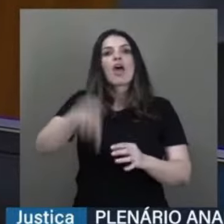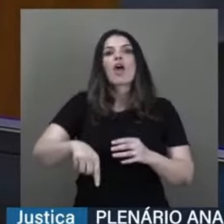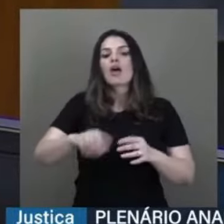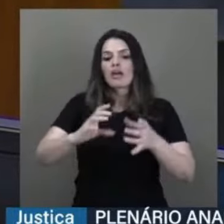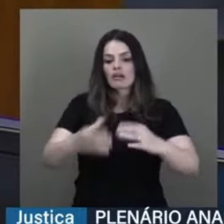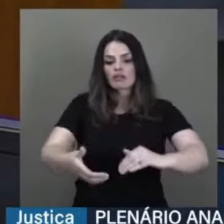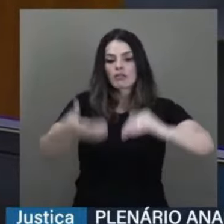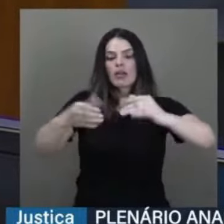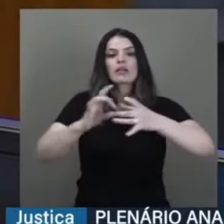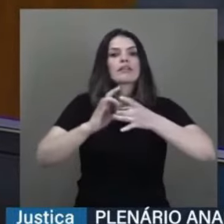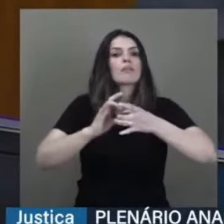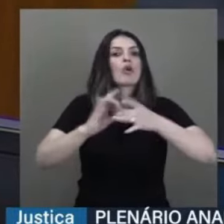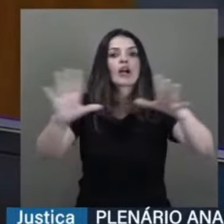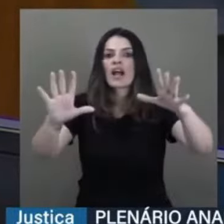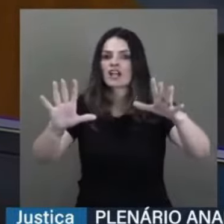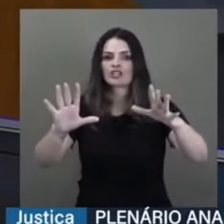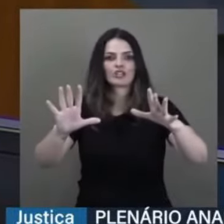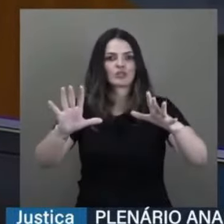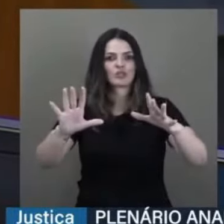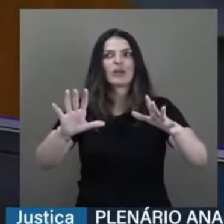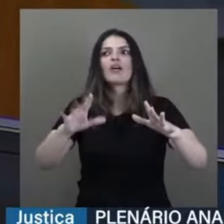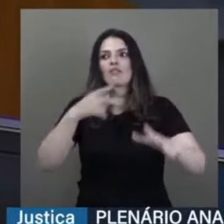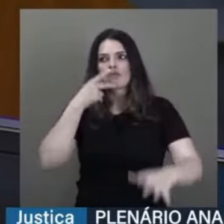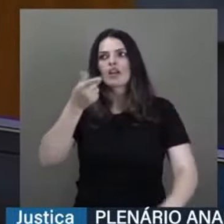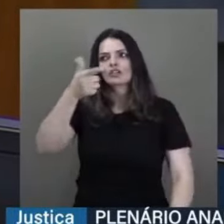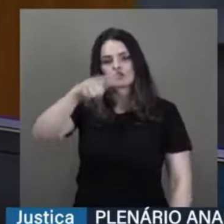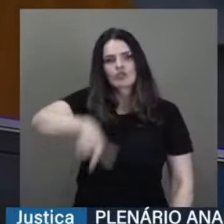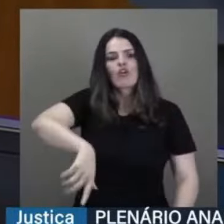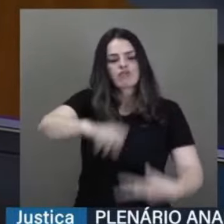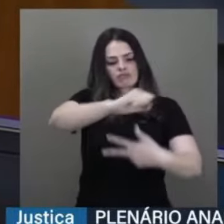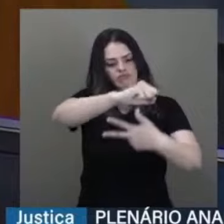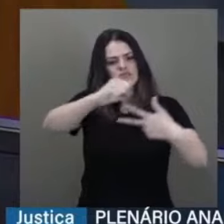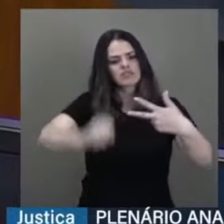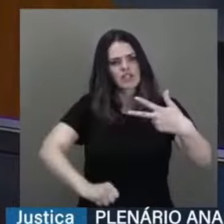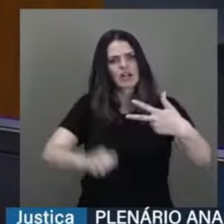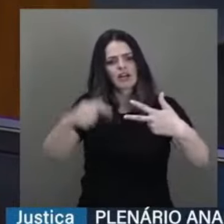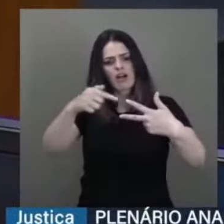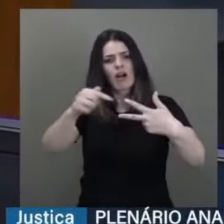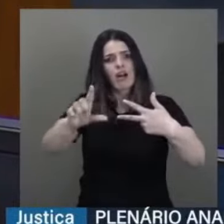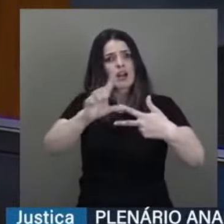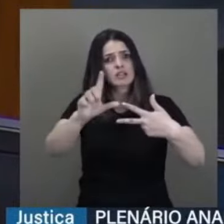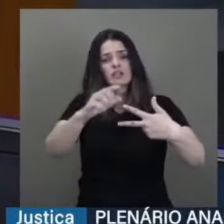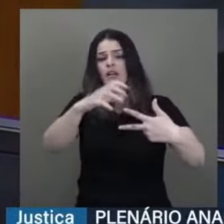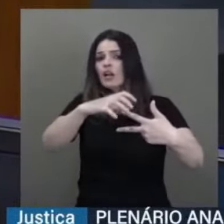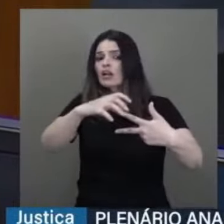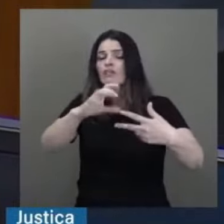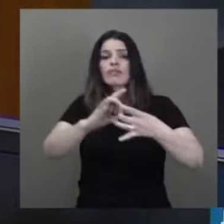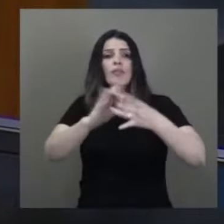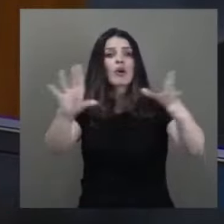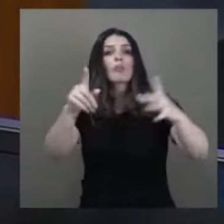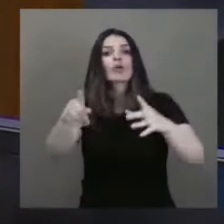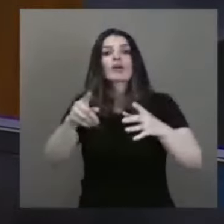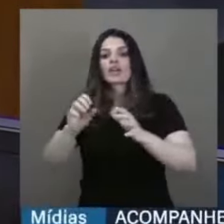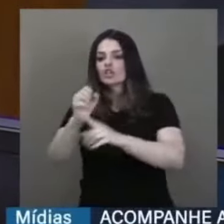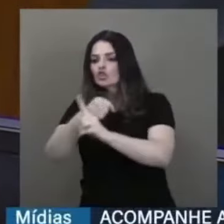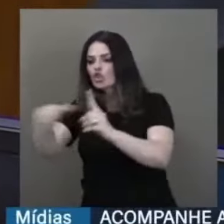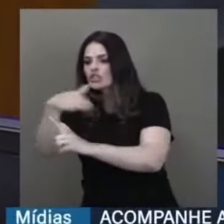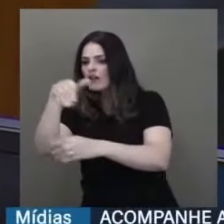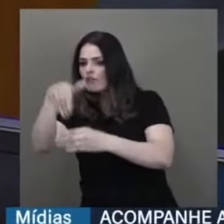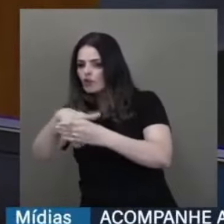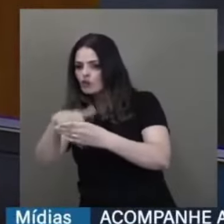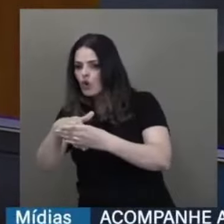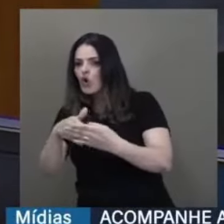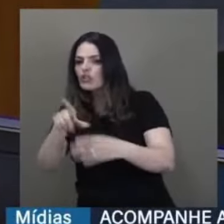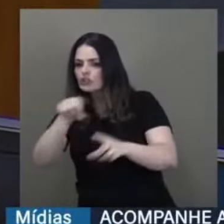democrático dos poderes insisto pois o controle externo exercido pela sociedade sobre o